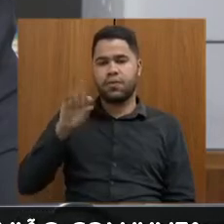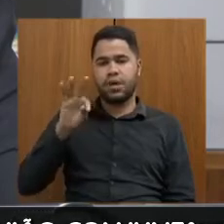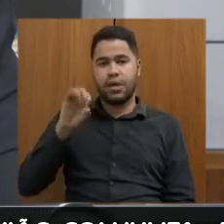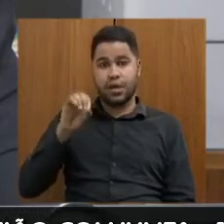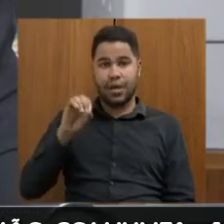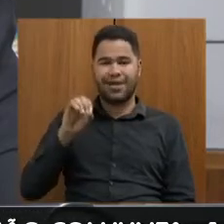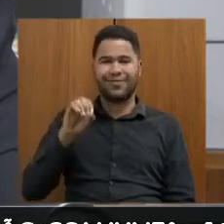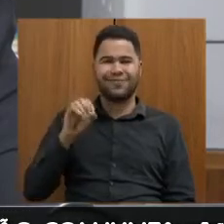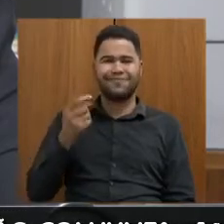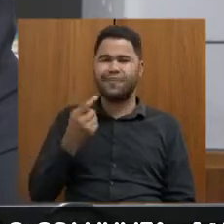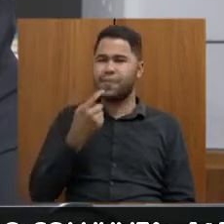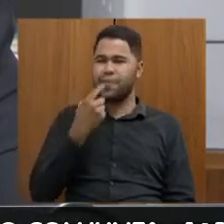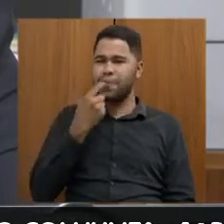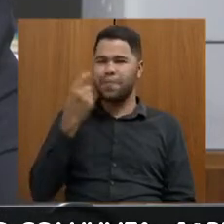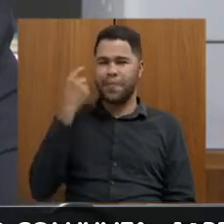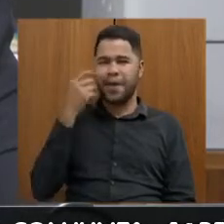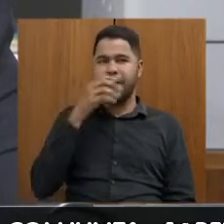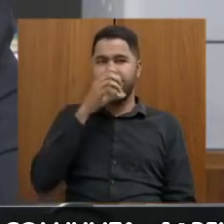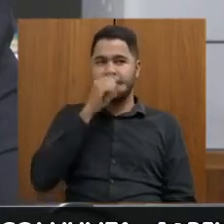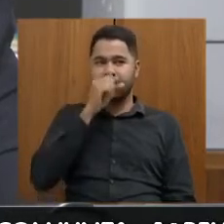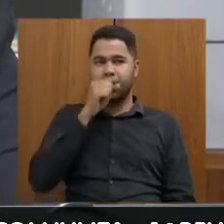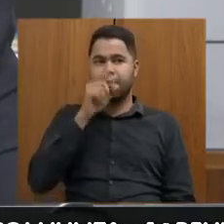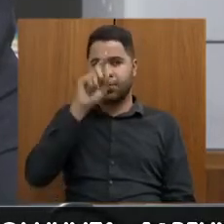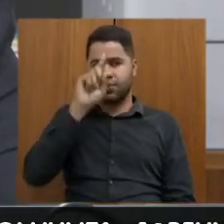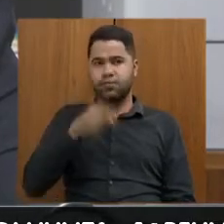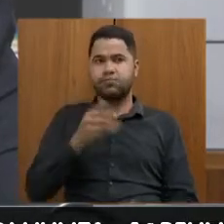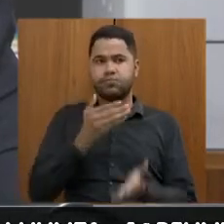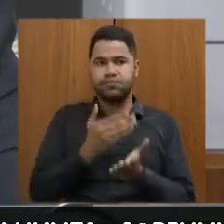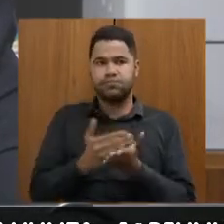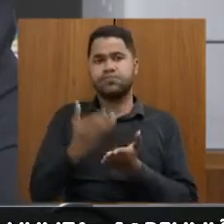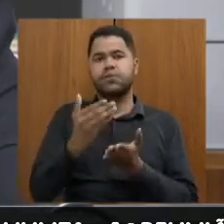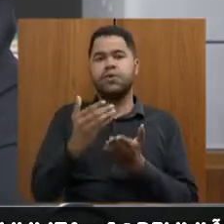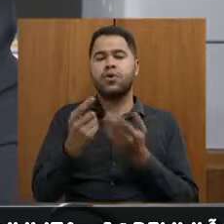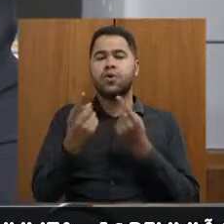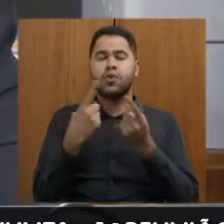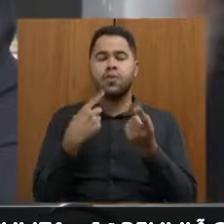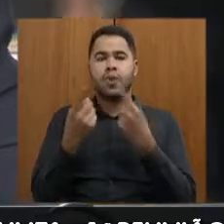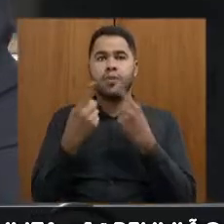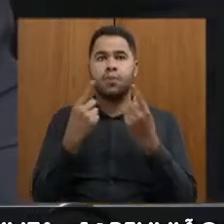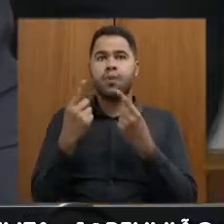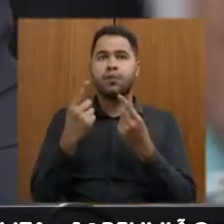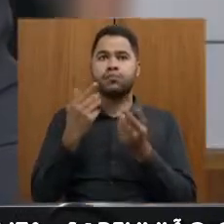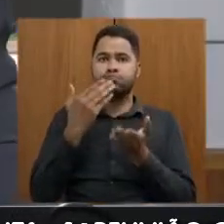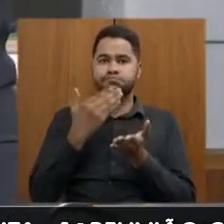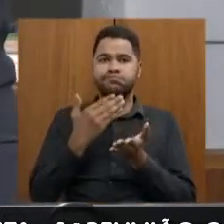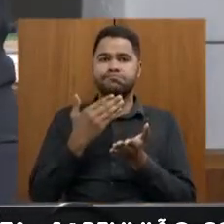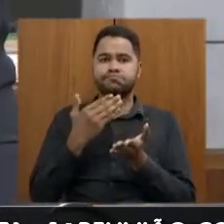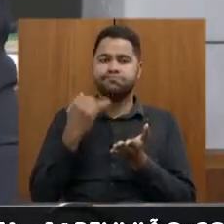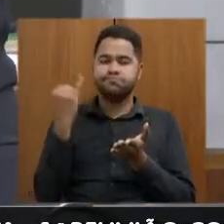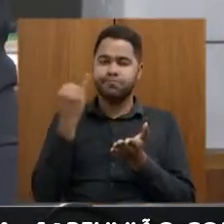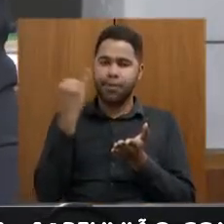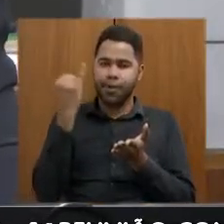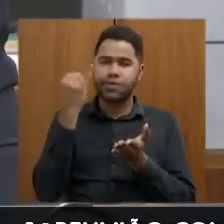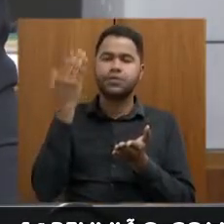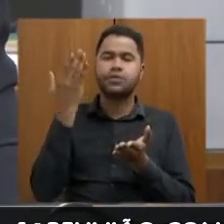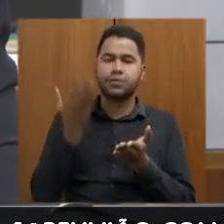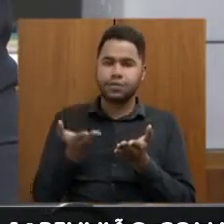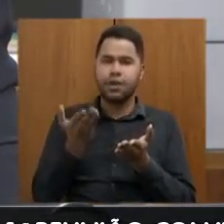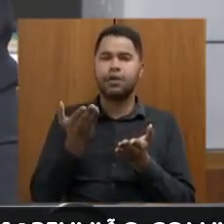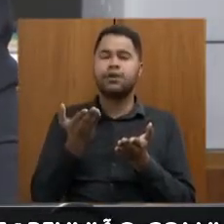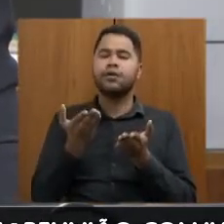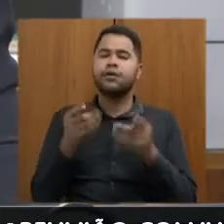sábado nós demos ordem de início numa rodovia muito importante e